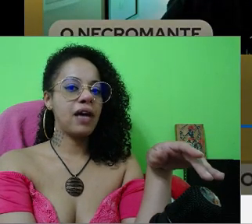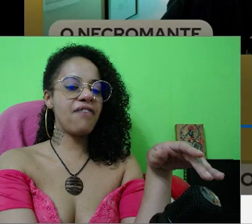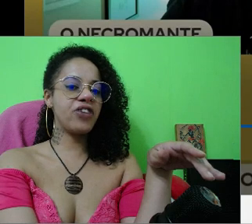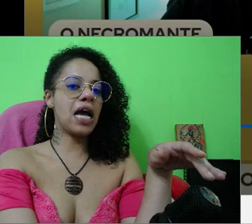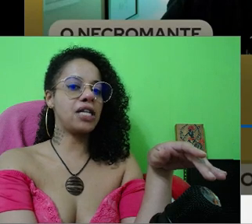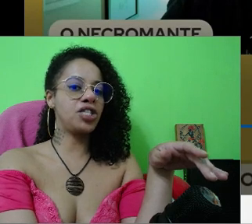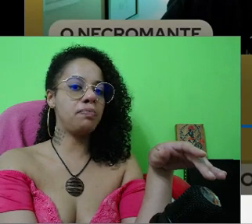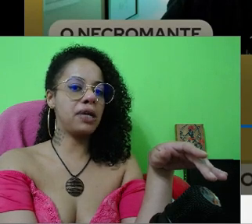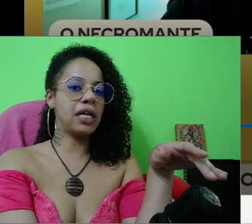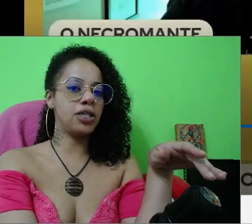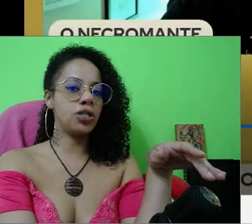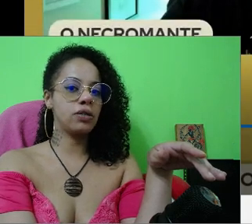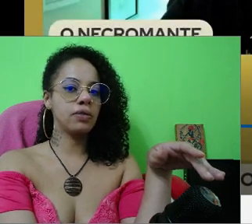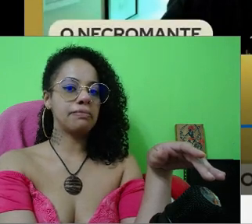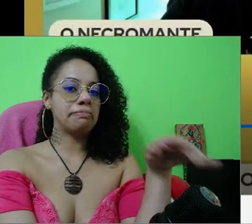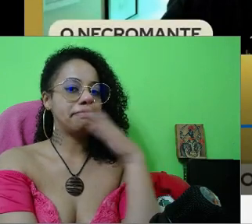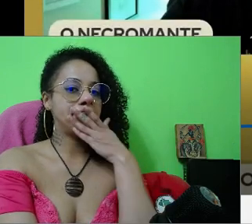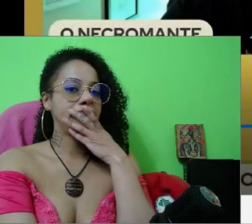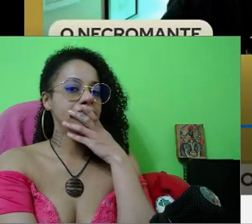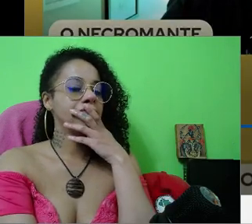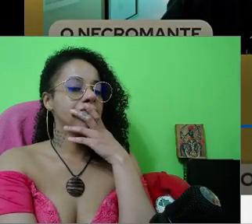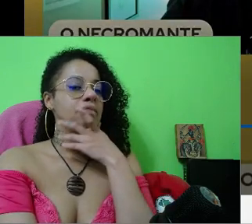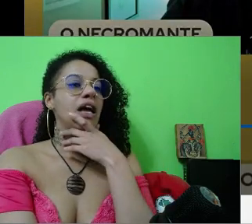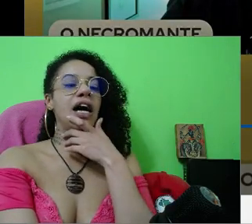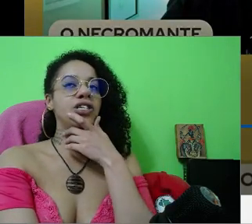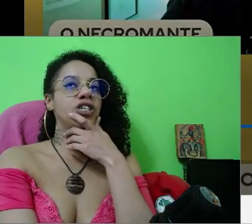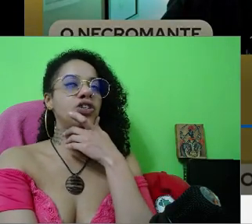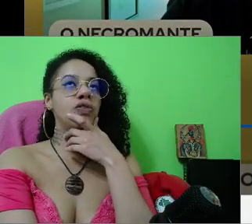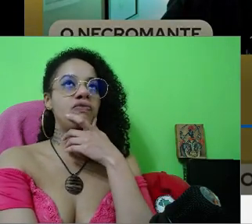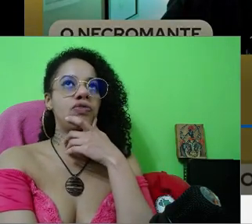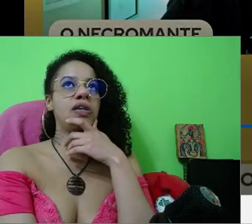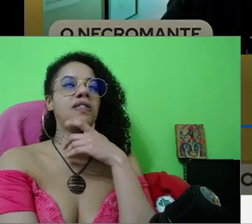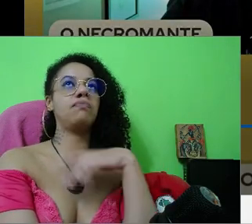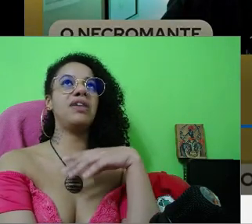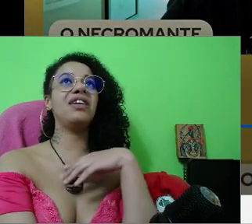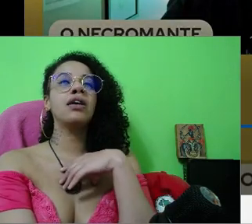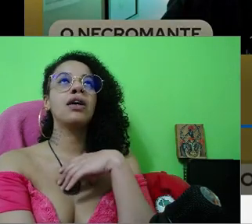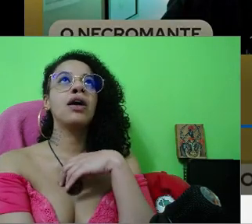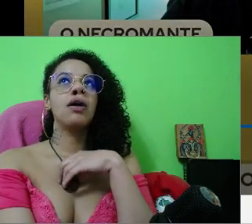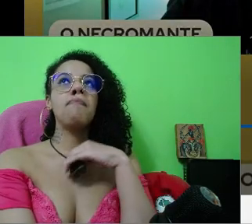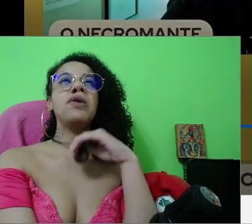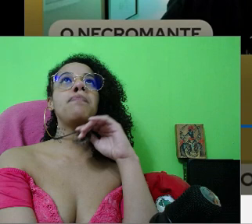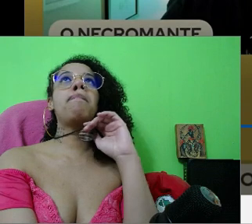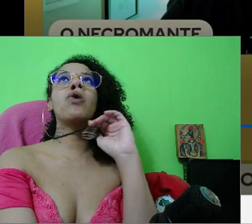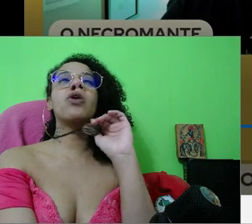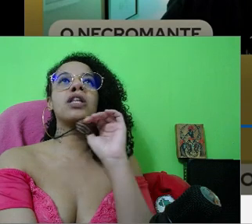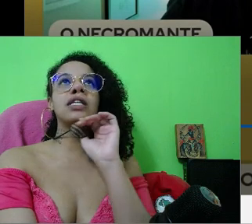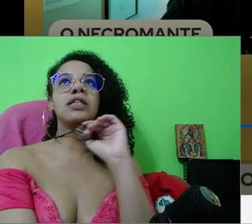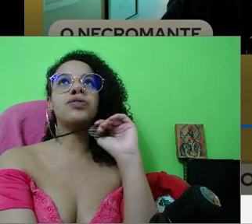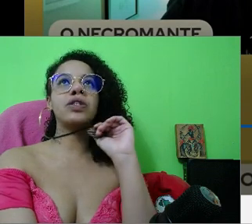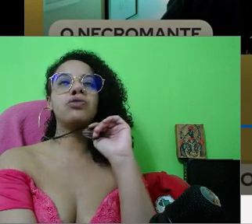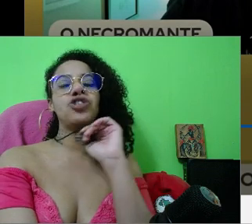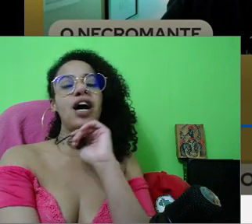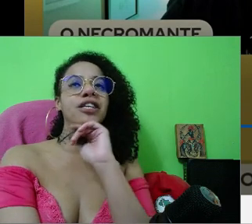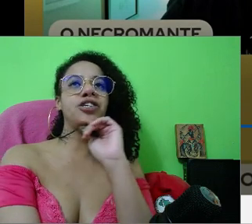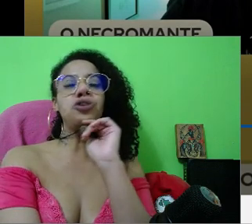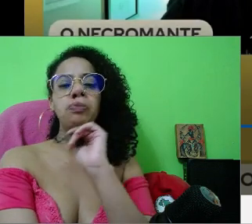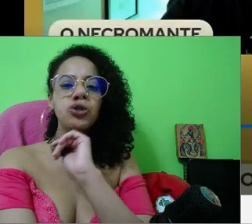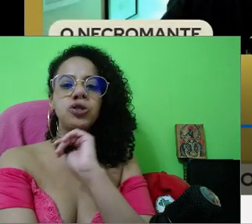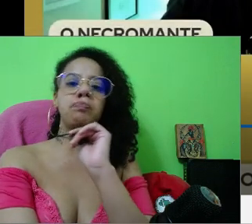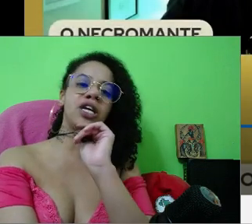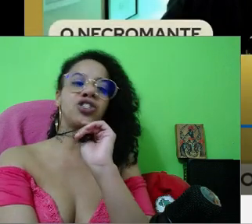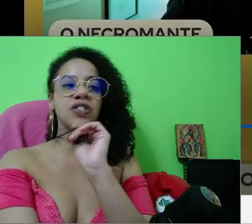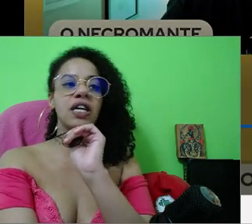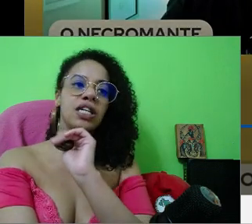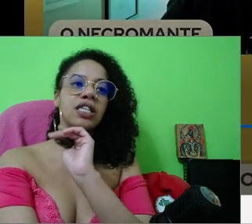É verdade esse bilhete ai gente eu não vou assim me me pôr nessa situação de